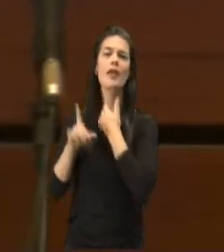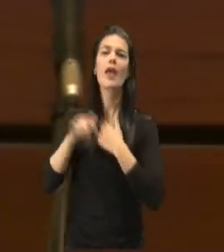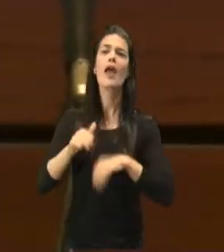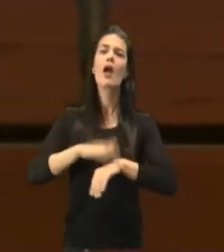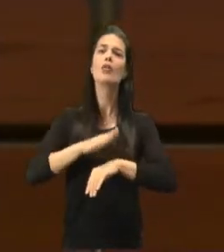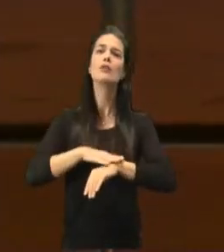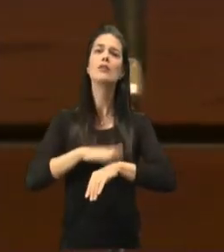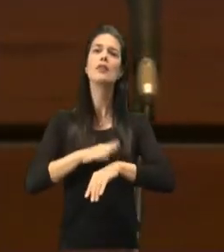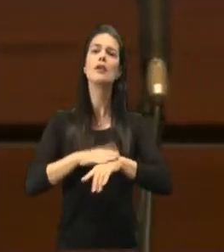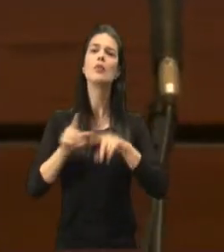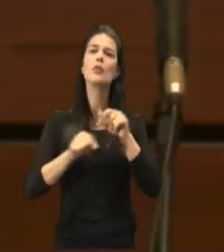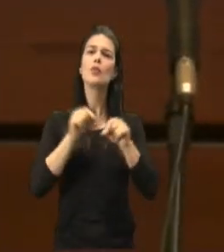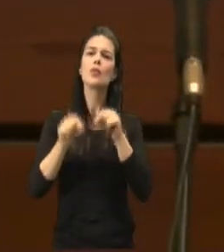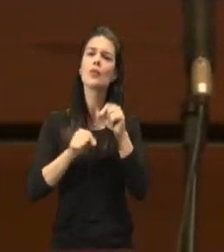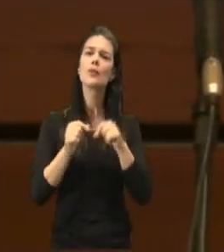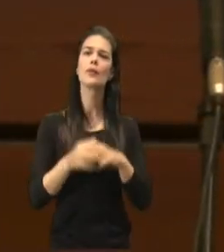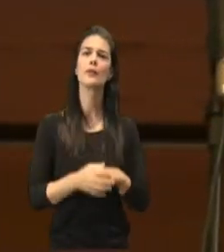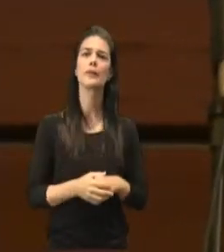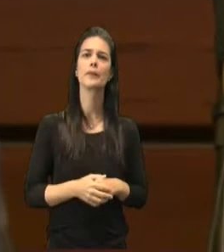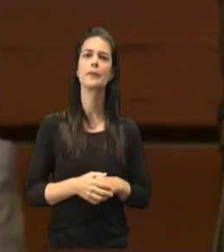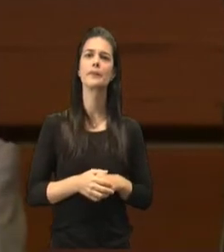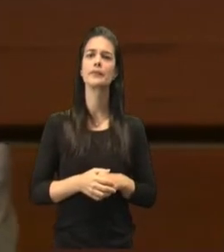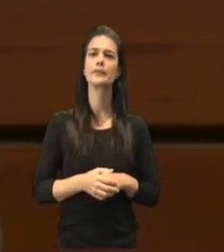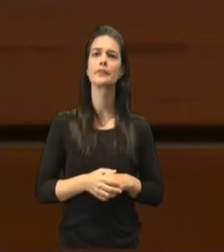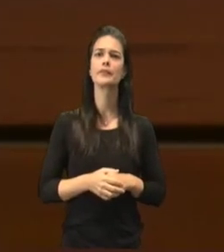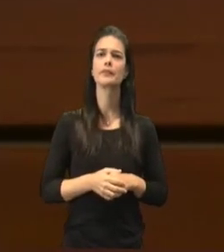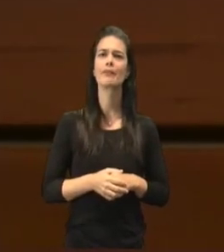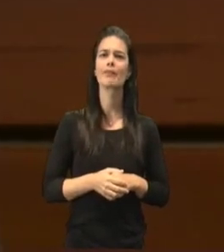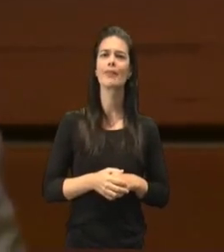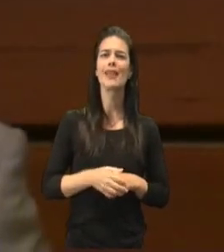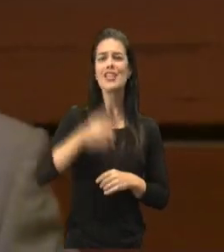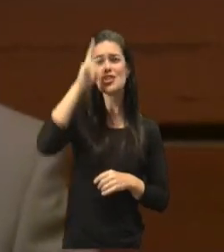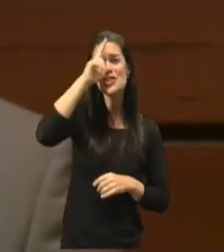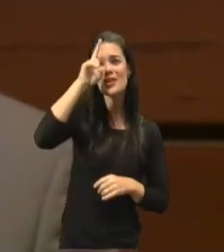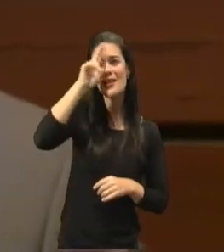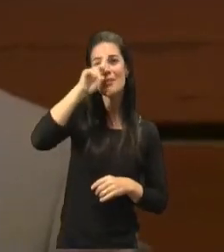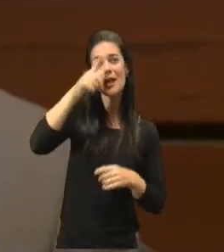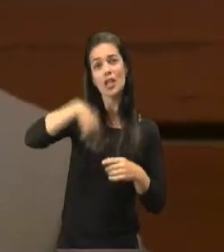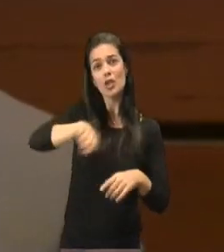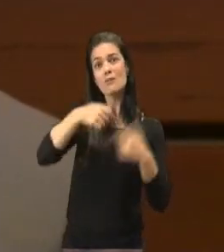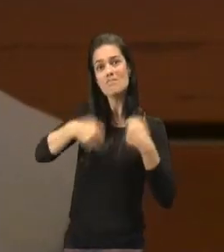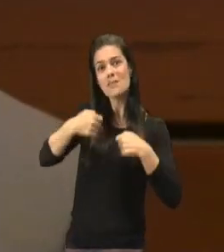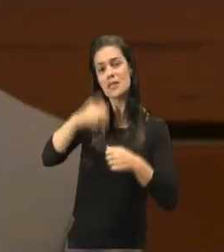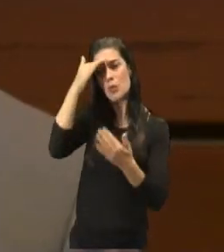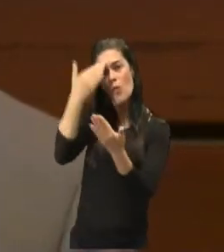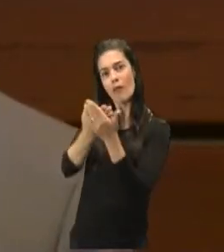nós resgatarmos esta situação da dependência do Senhor.